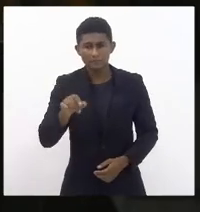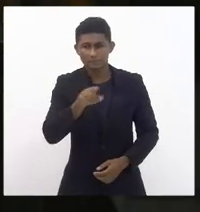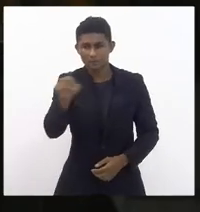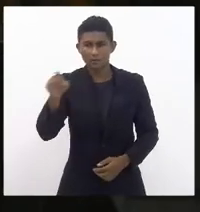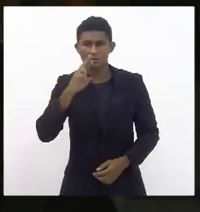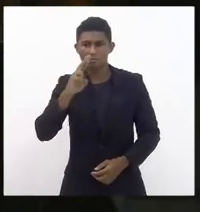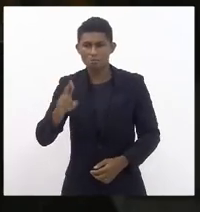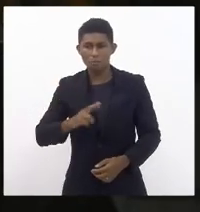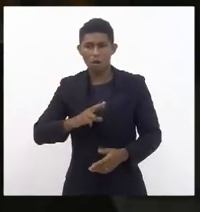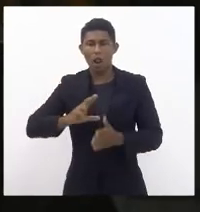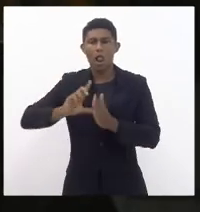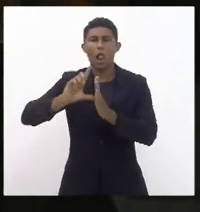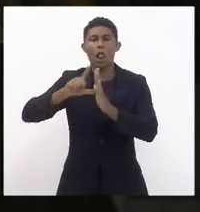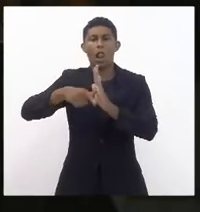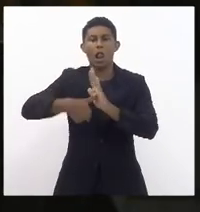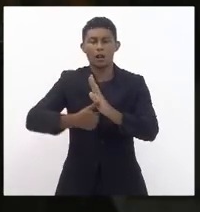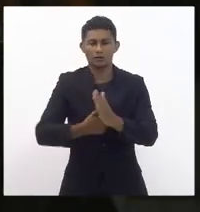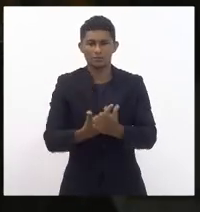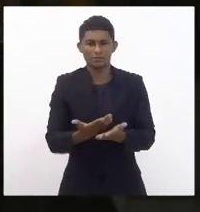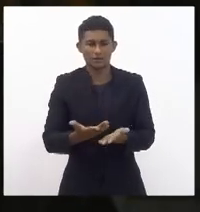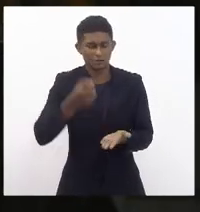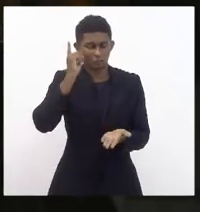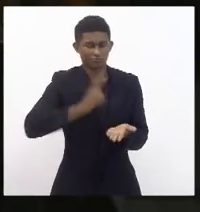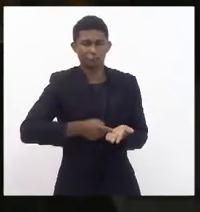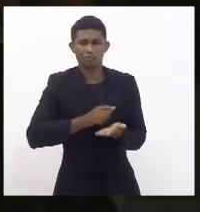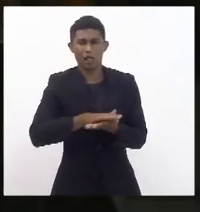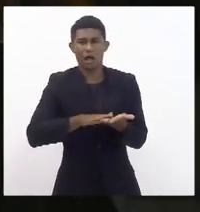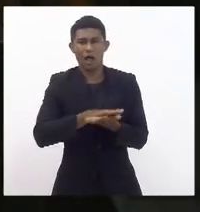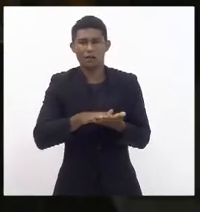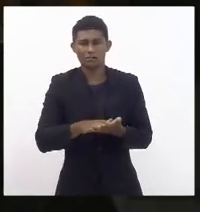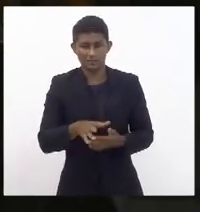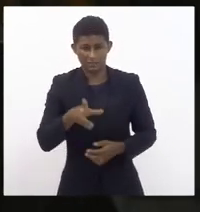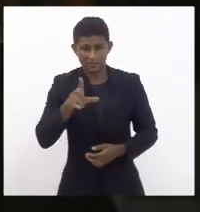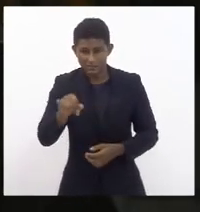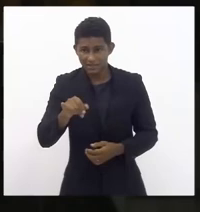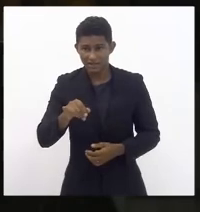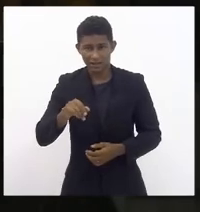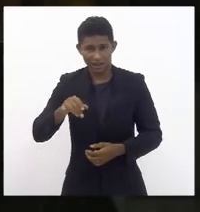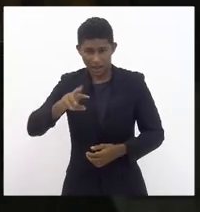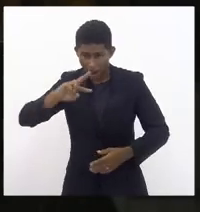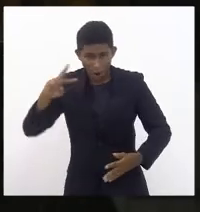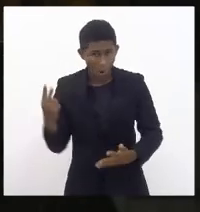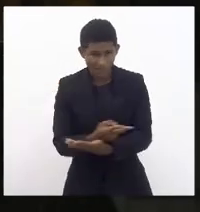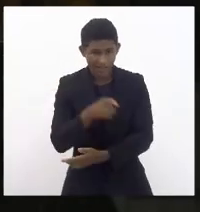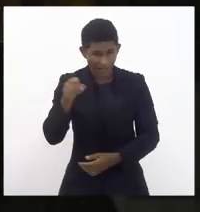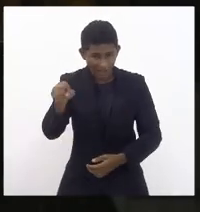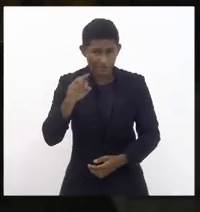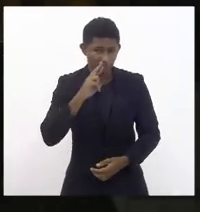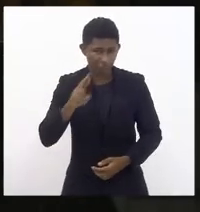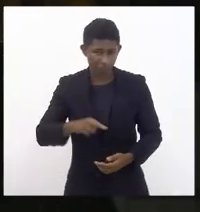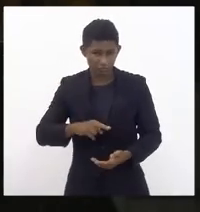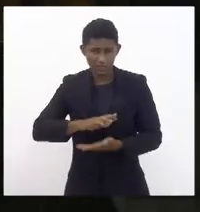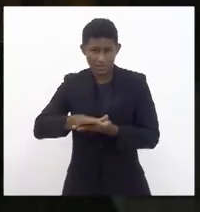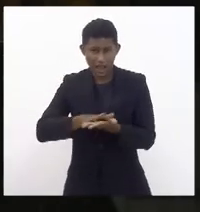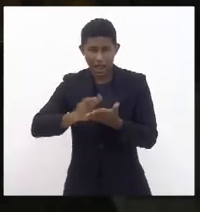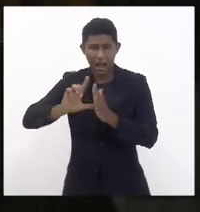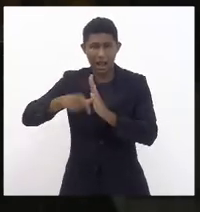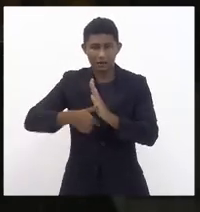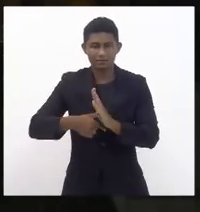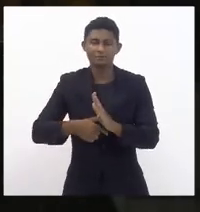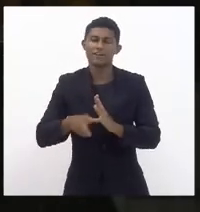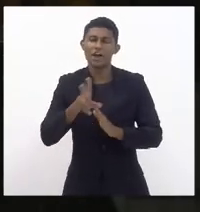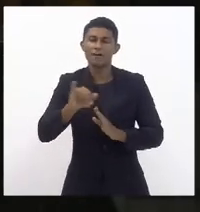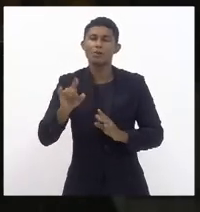tempo desse acordo ser fechado que se isso acontecer vai ser uma cultura de diálogo muito grave e a gente que tem